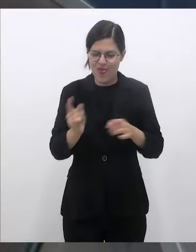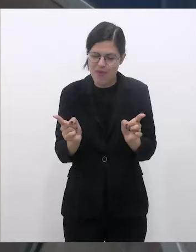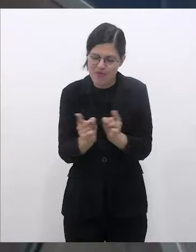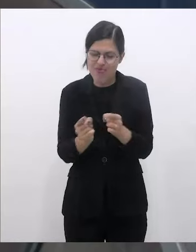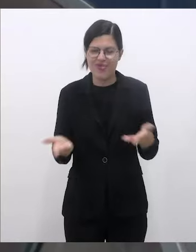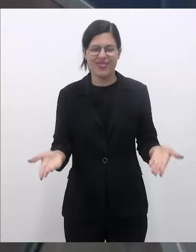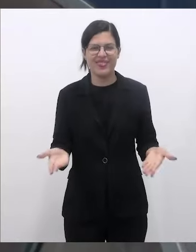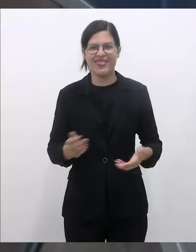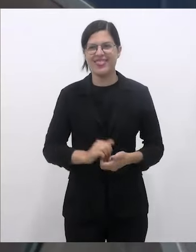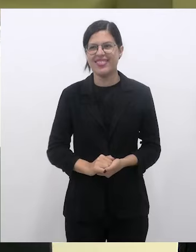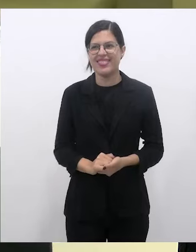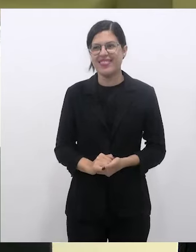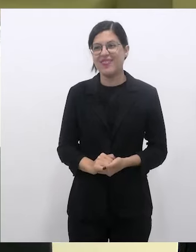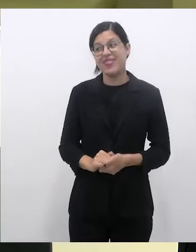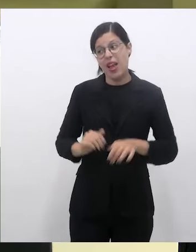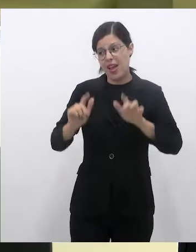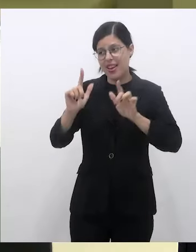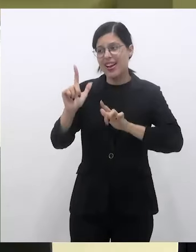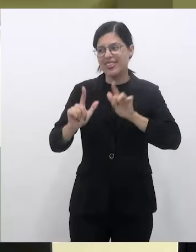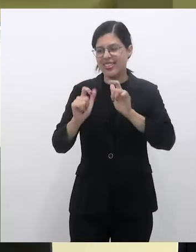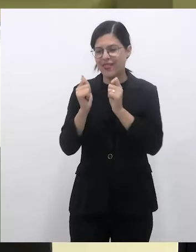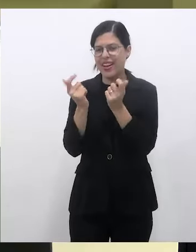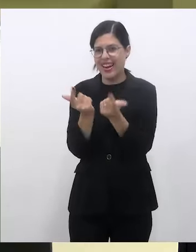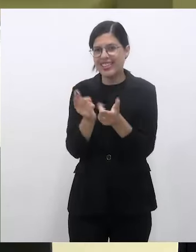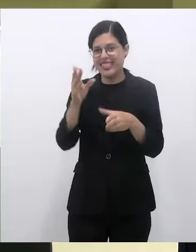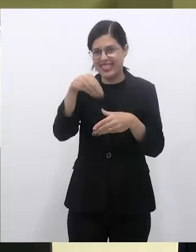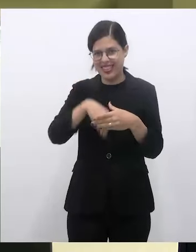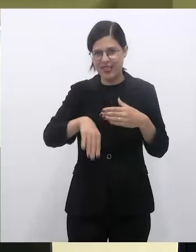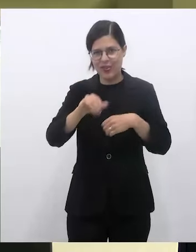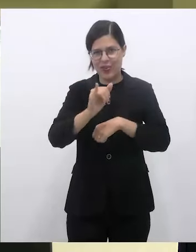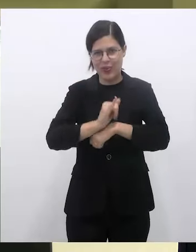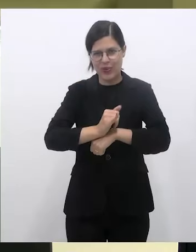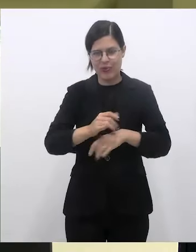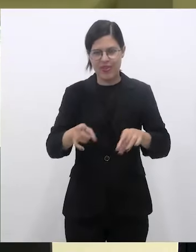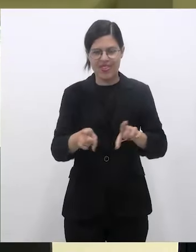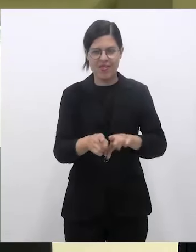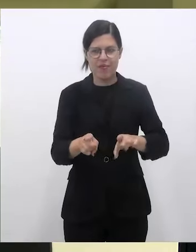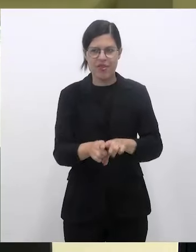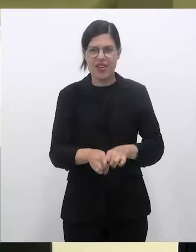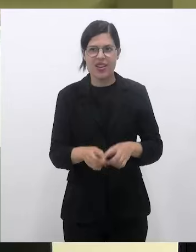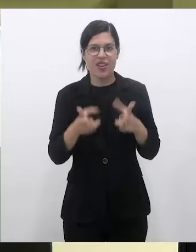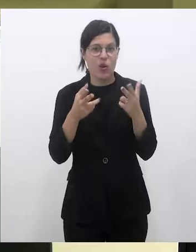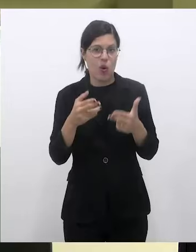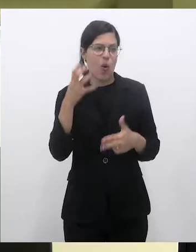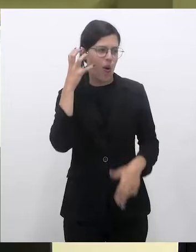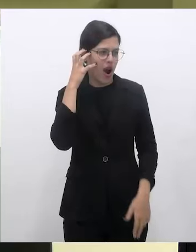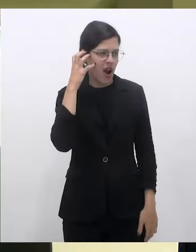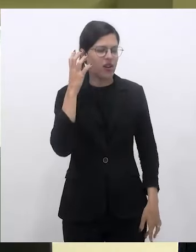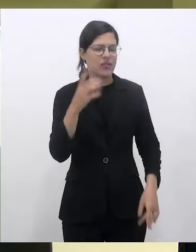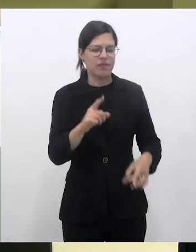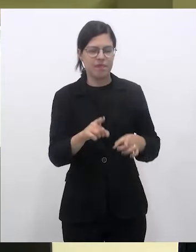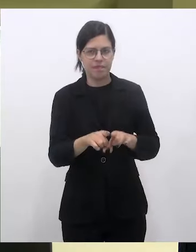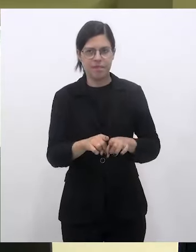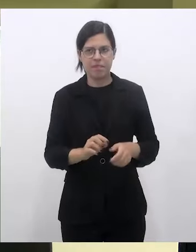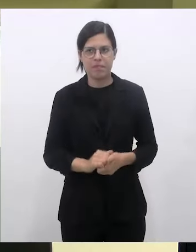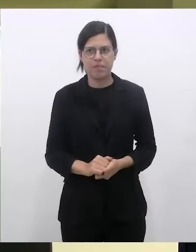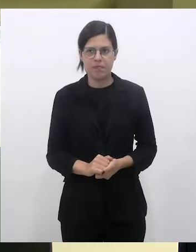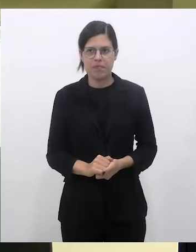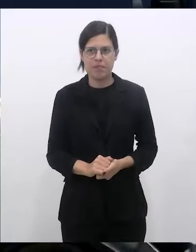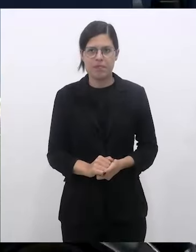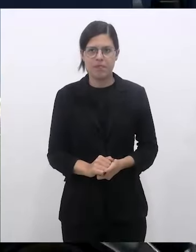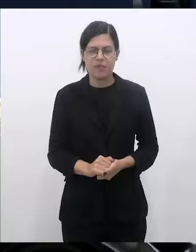Alerj, ela tá dentro do YouTube Exatamente, também. Exatamente. Como o rádio também. É isso.